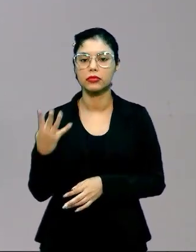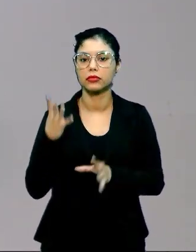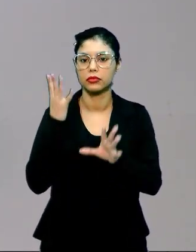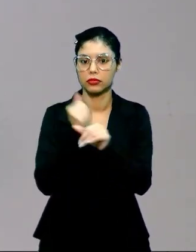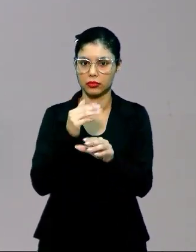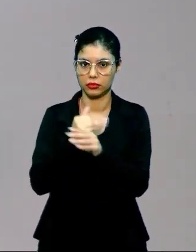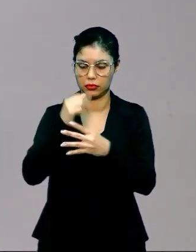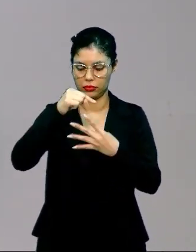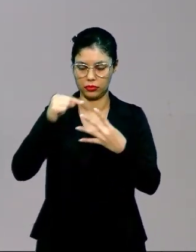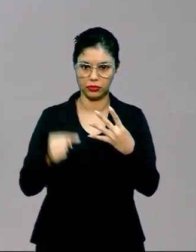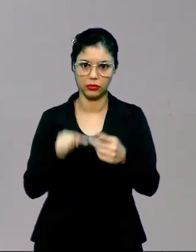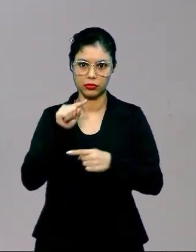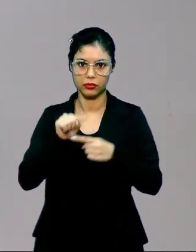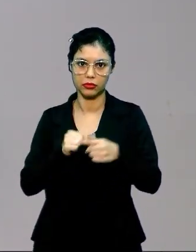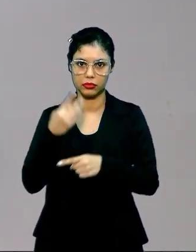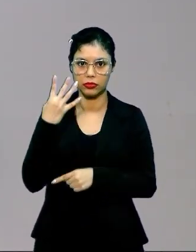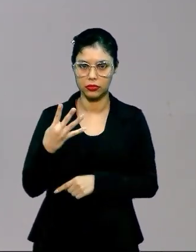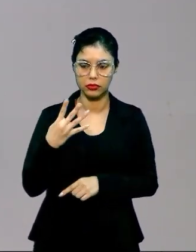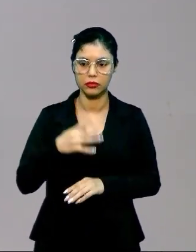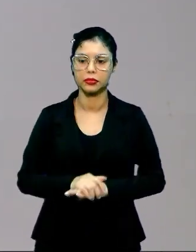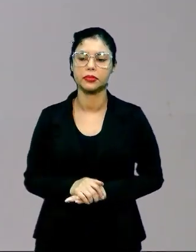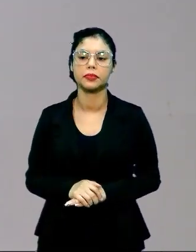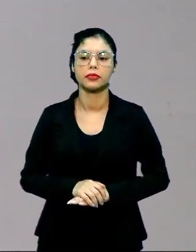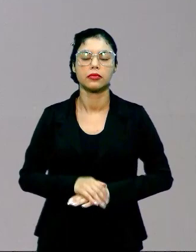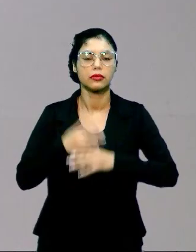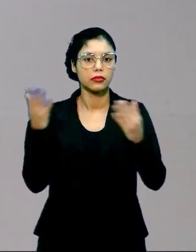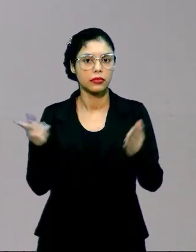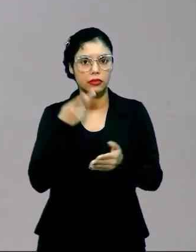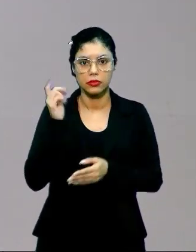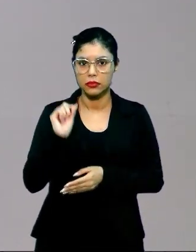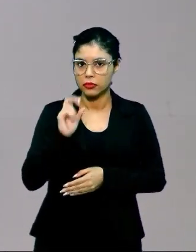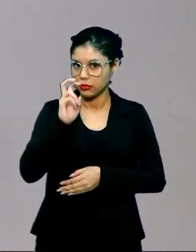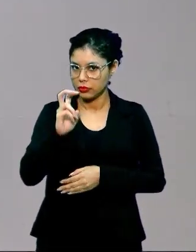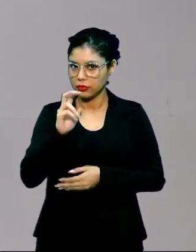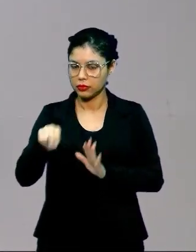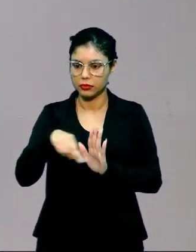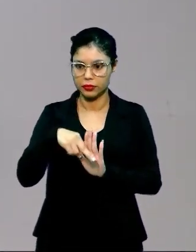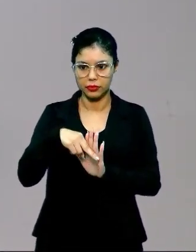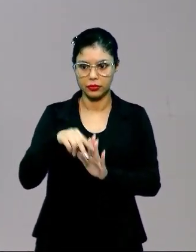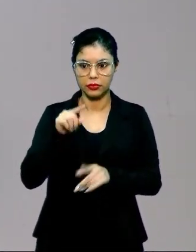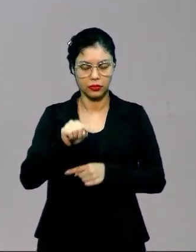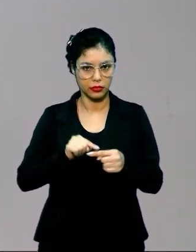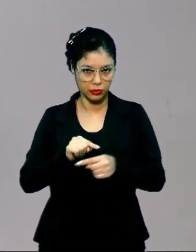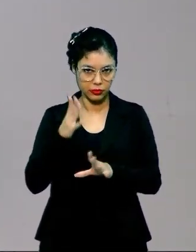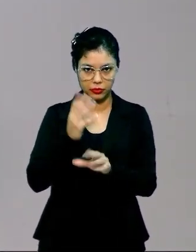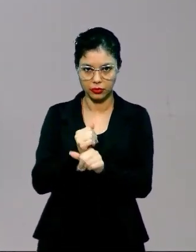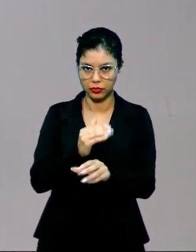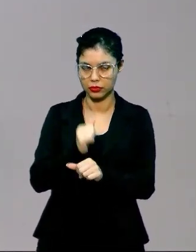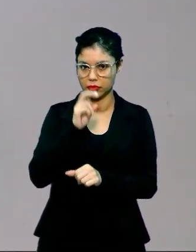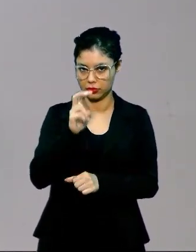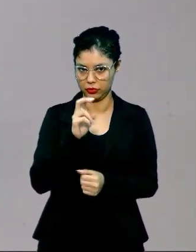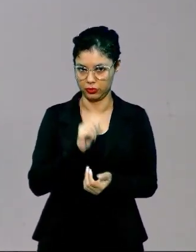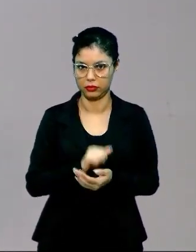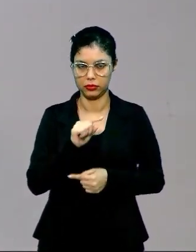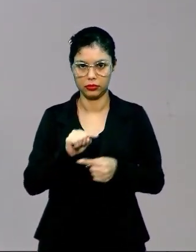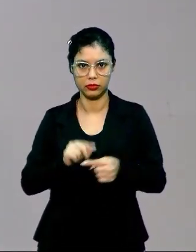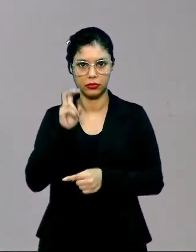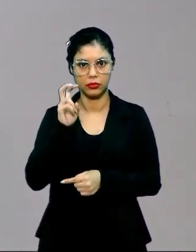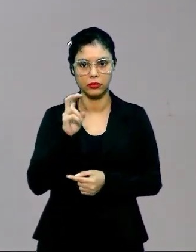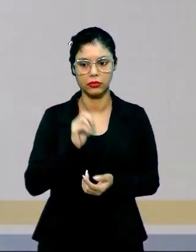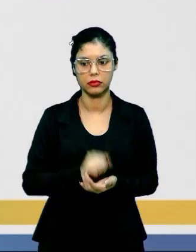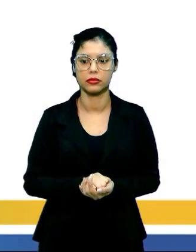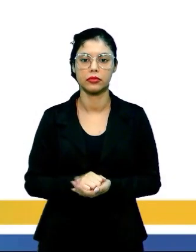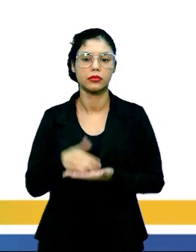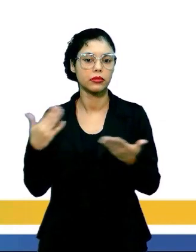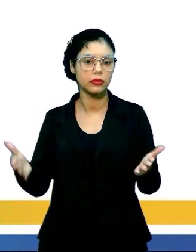soma as 4 e divide por 4. Digamos que fosse 5 notas, você iria dividir, somar 5 notas e dividir por 5.